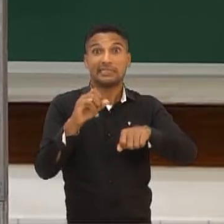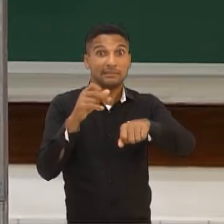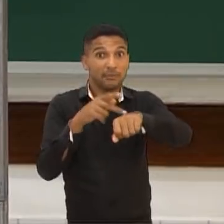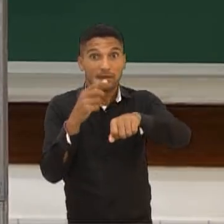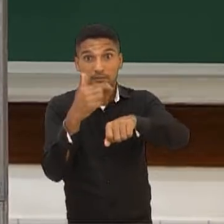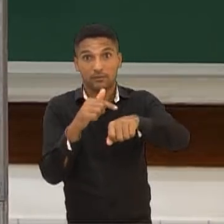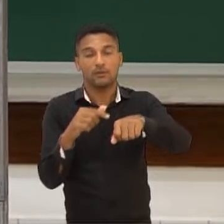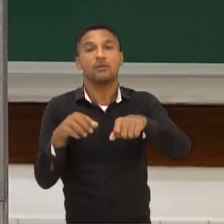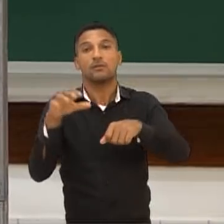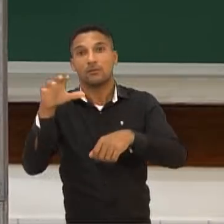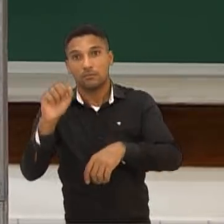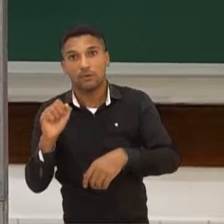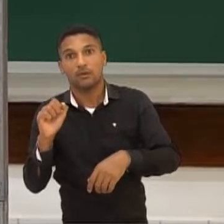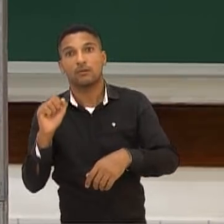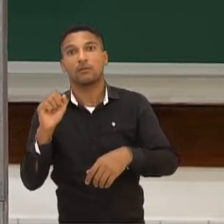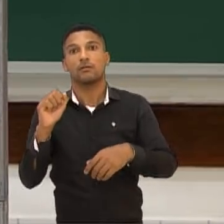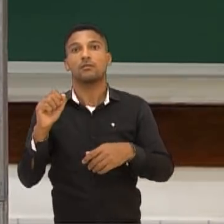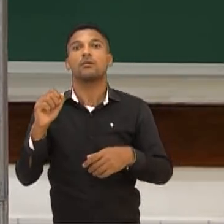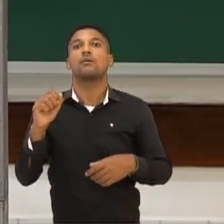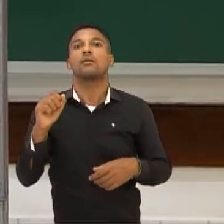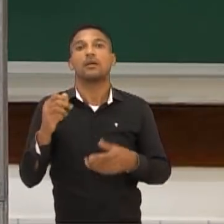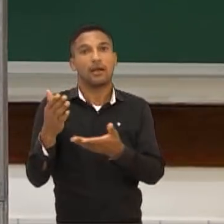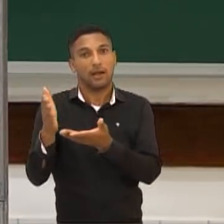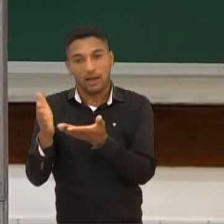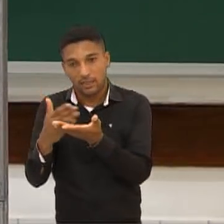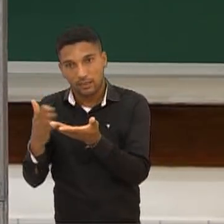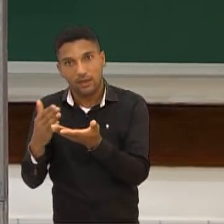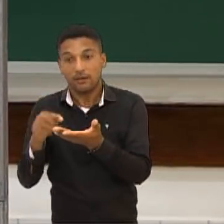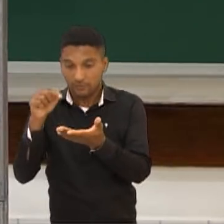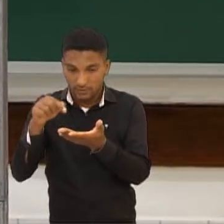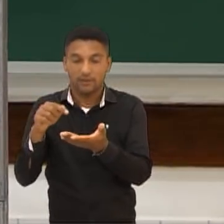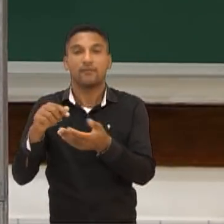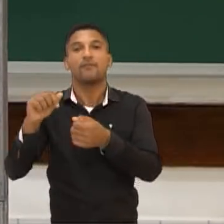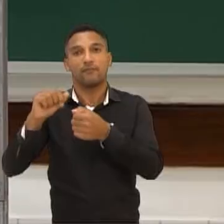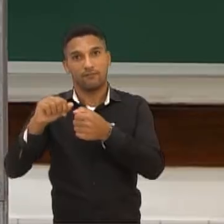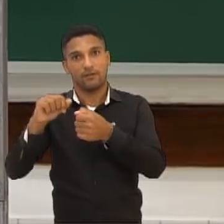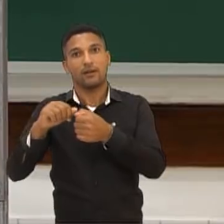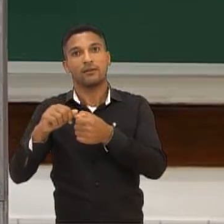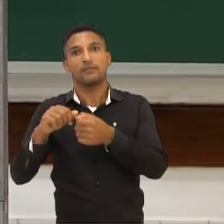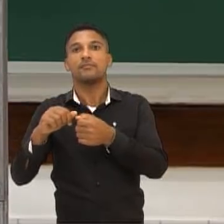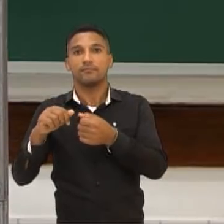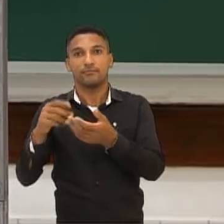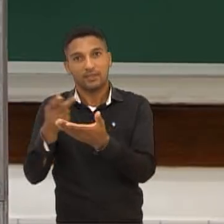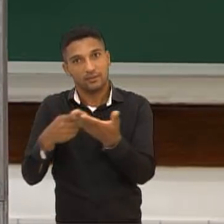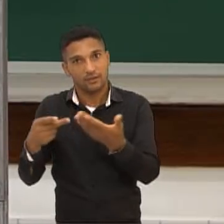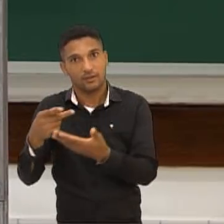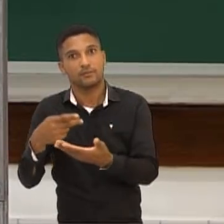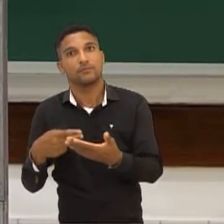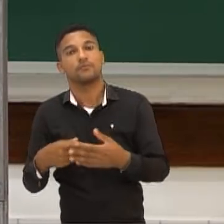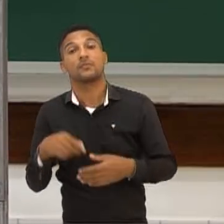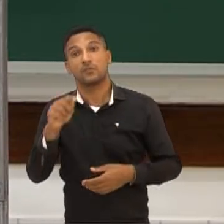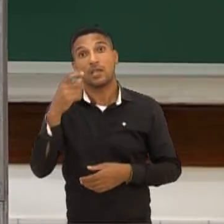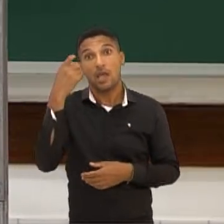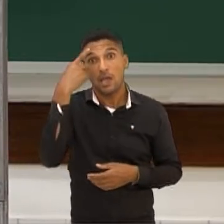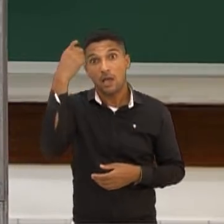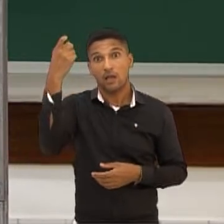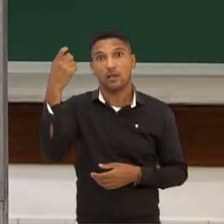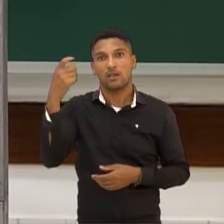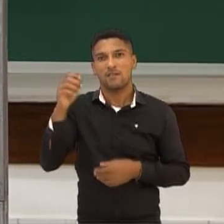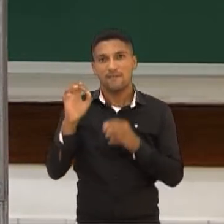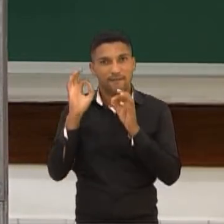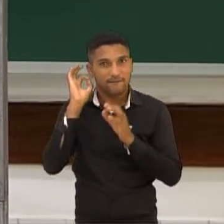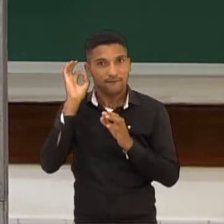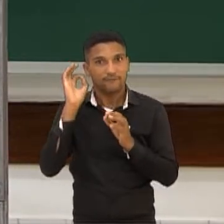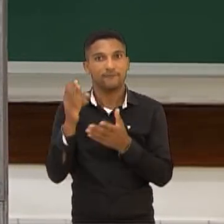está pintando na pedra e faz um desenho bem bacana no seu caderno, tá bom? Importante é ser bem criativo, deixar bem